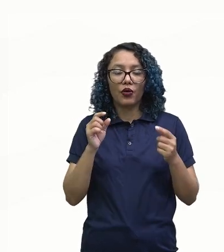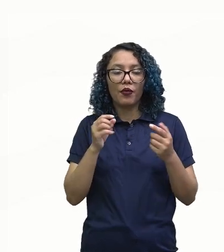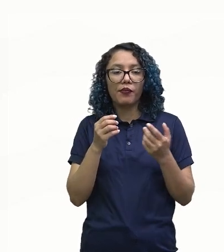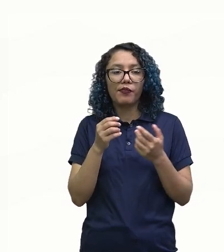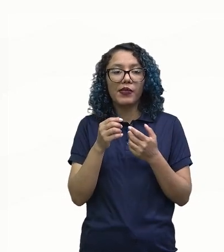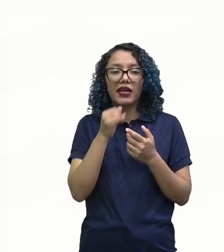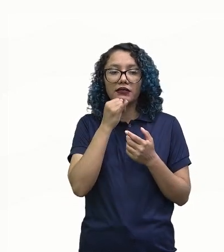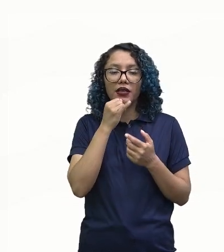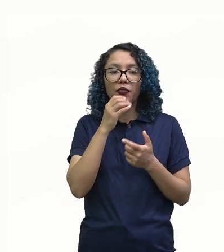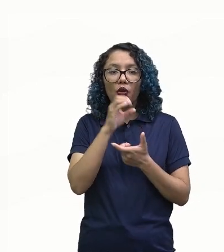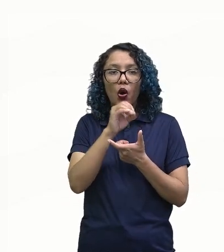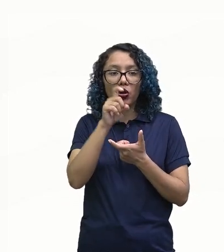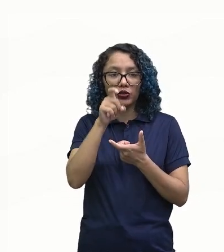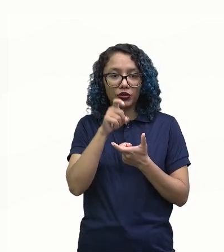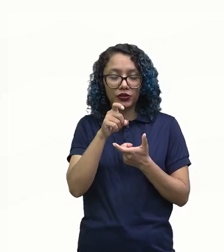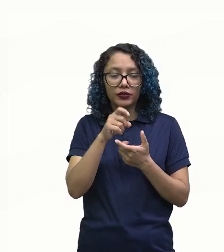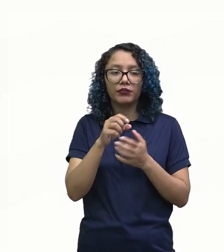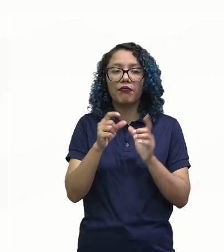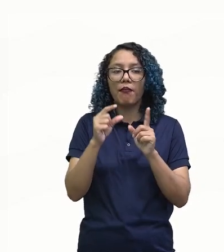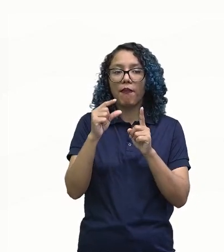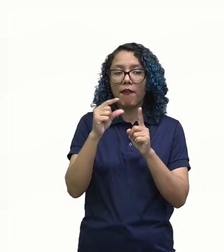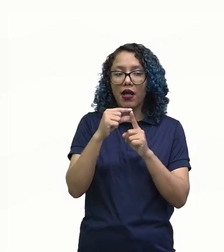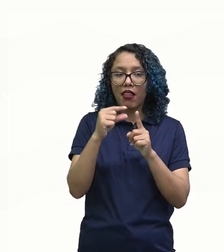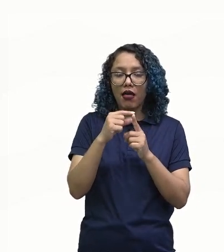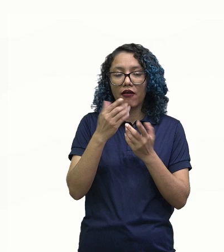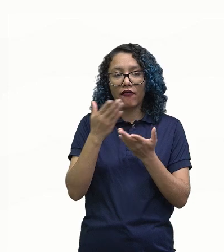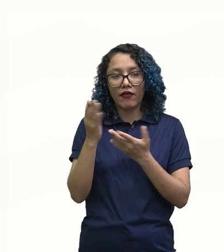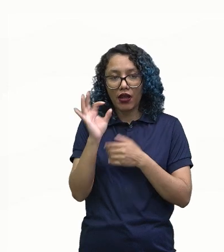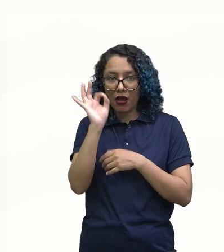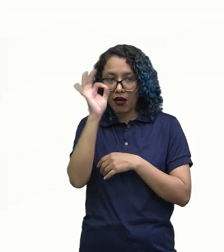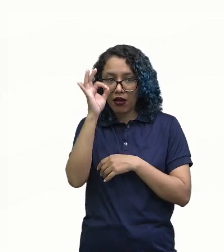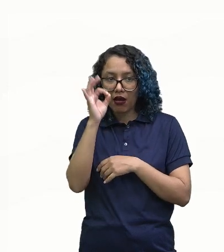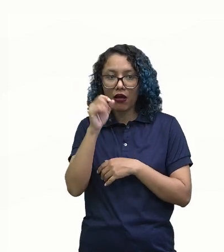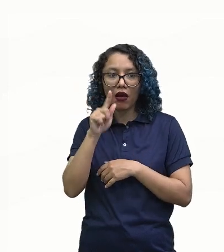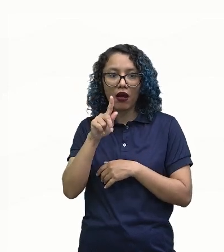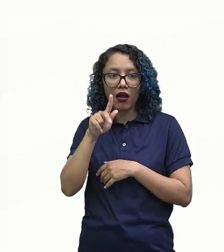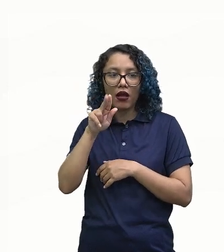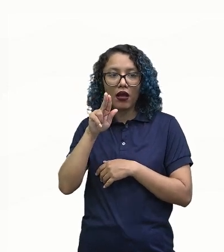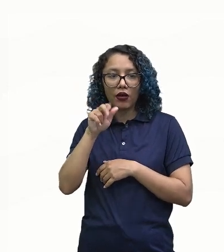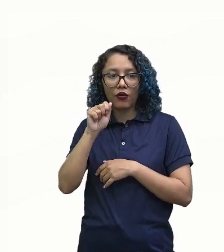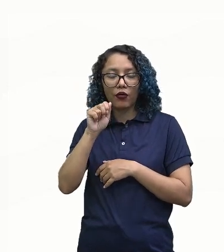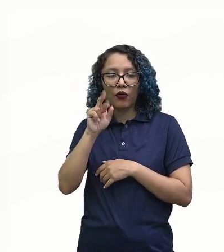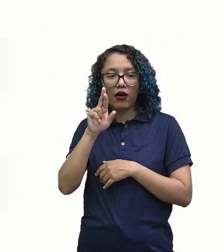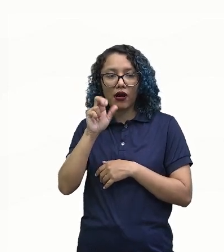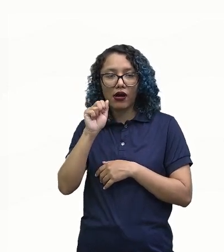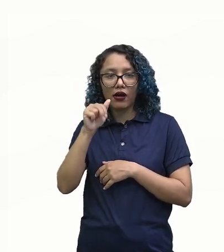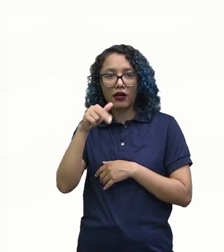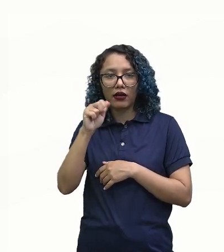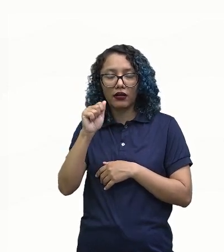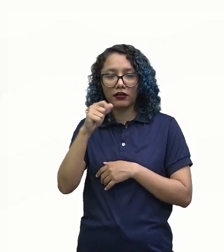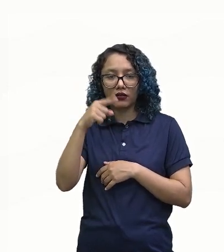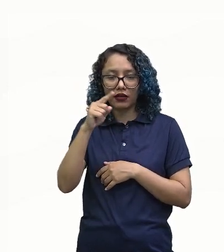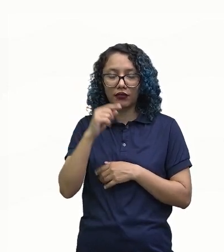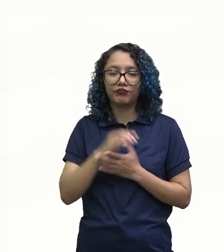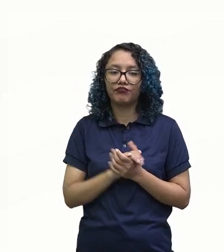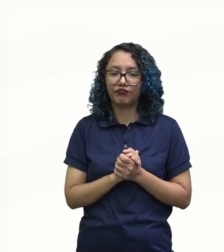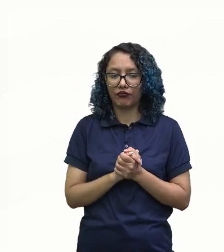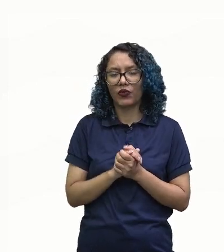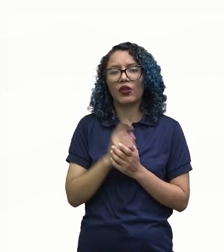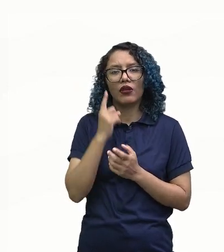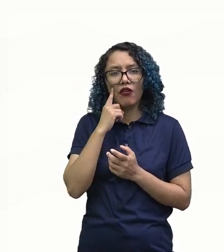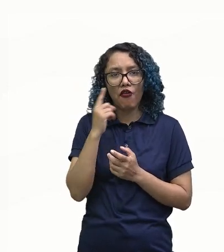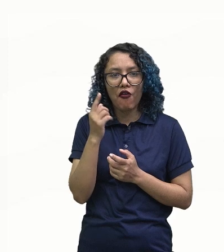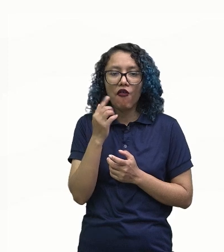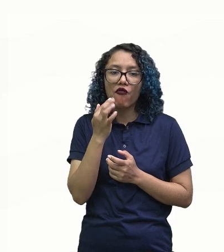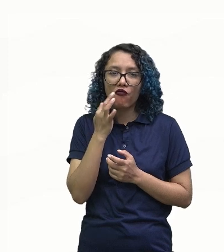palavra guaraná, que é própria aqui da nossa região, né? Muito conhecida aqui, inclusive na cidade de Maués, né? Que é um